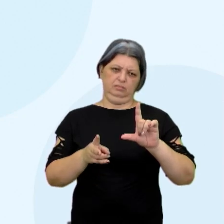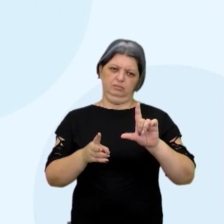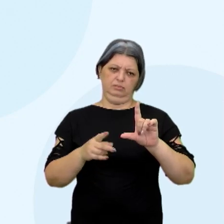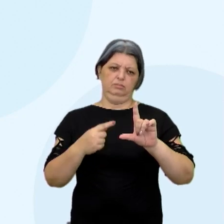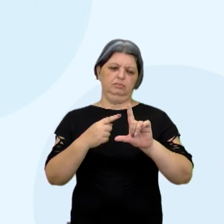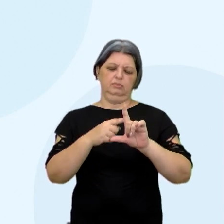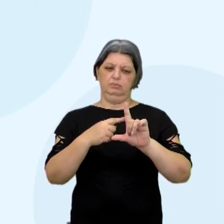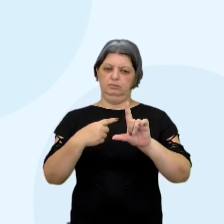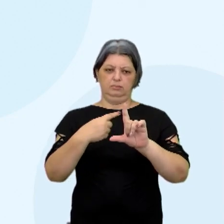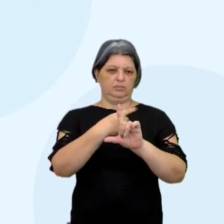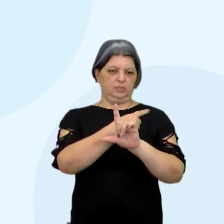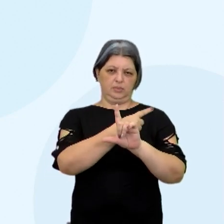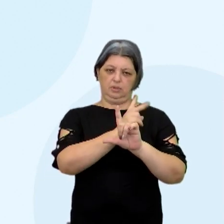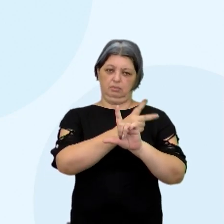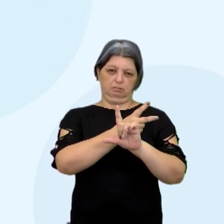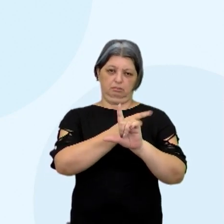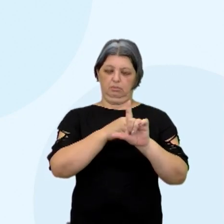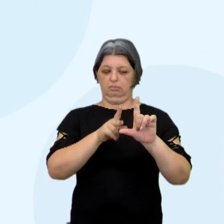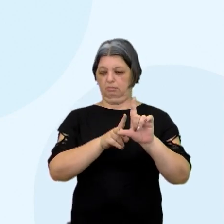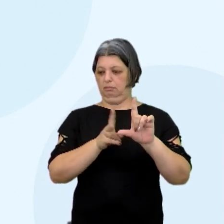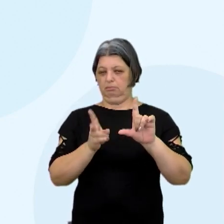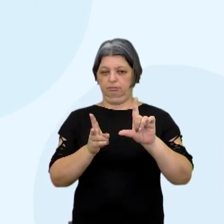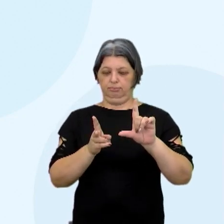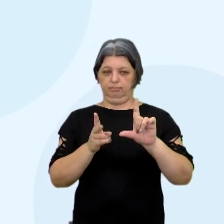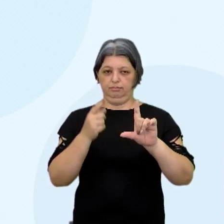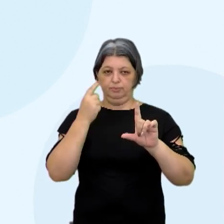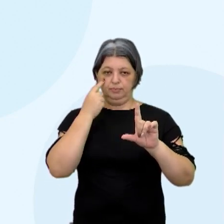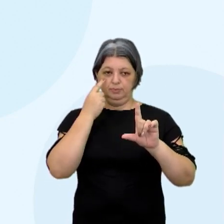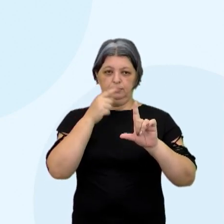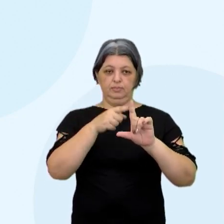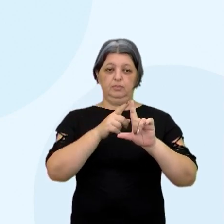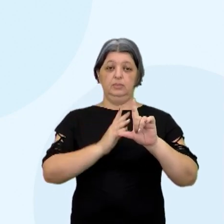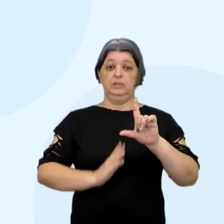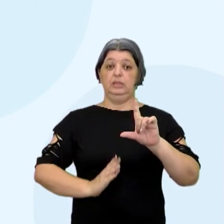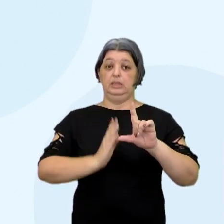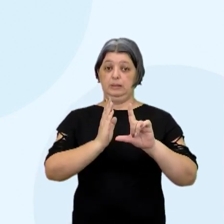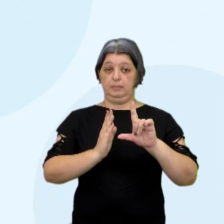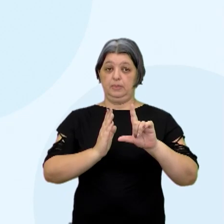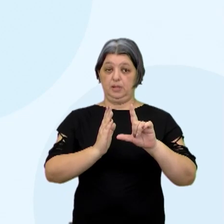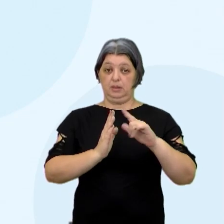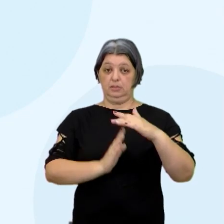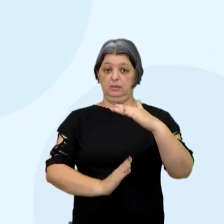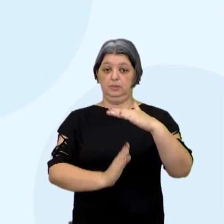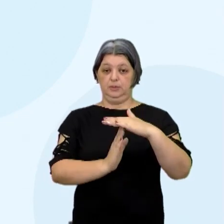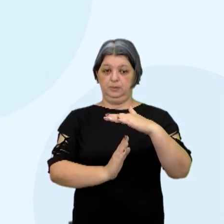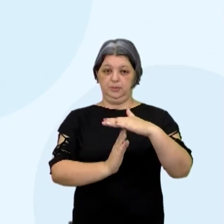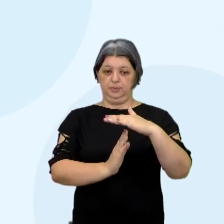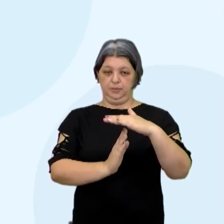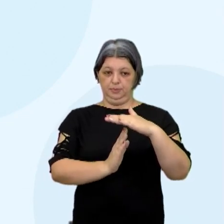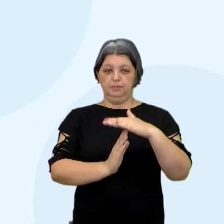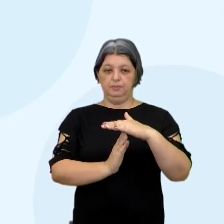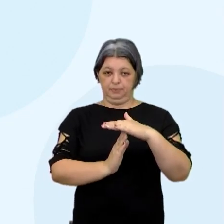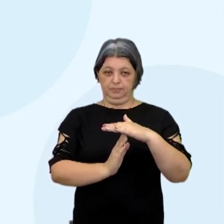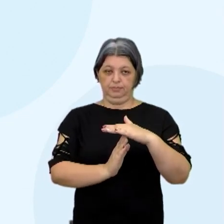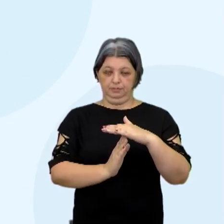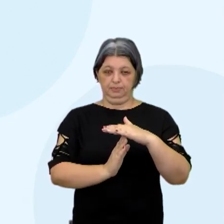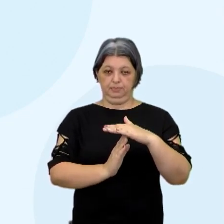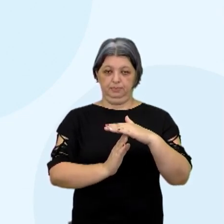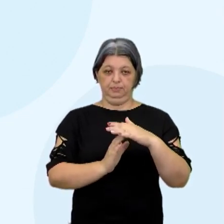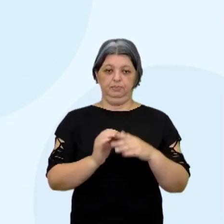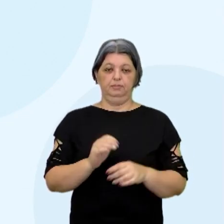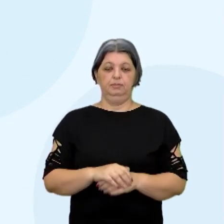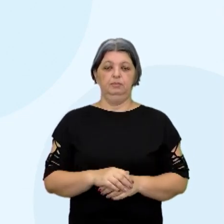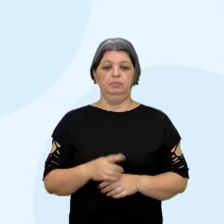e para o outro lado também o que não acontece aqui né tem um ponto máximo aí então as parábolas as